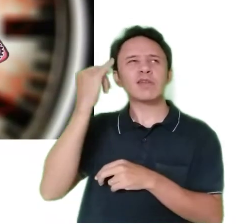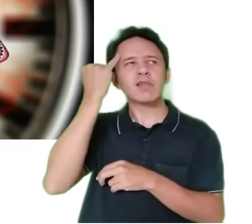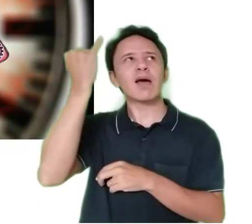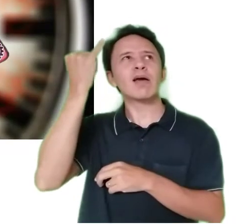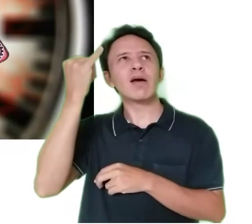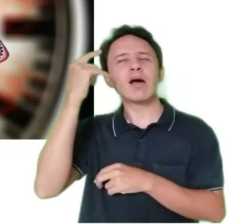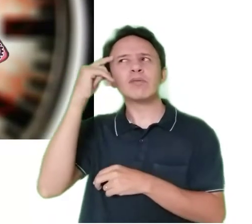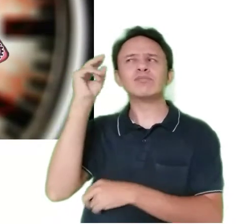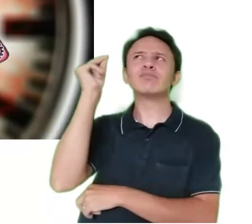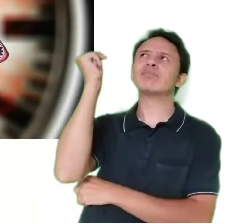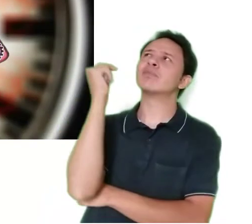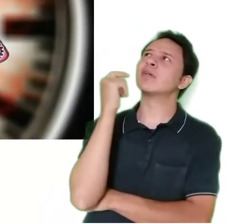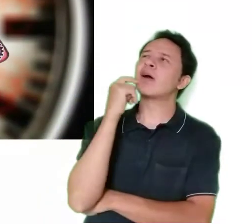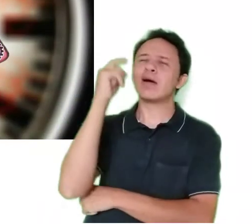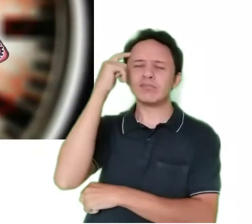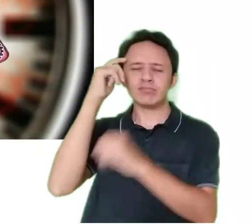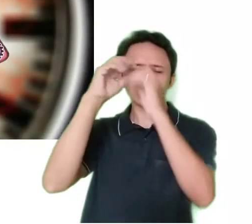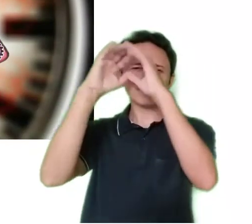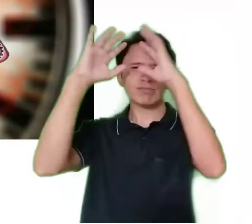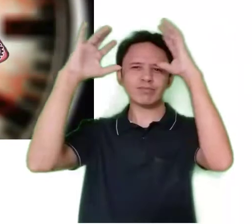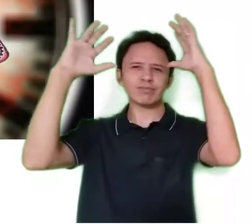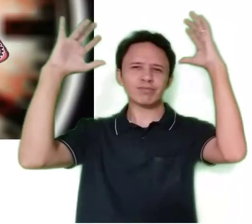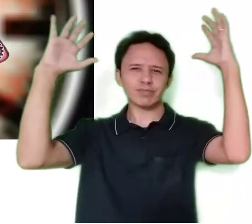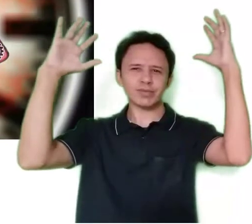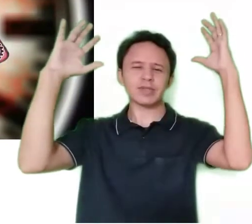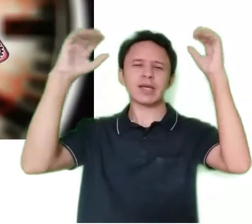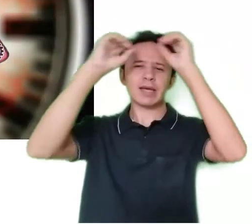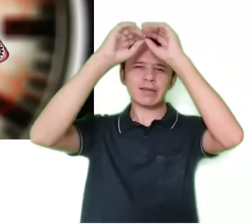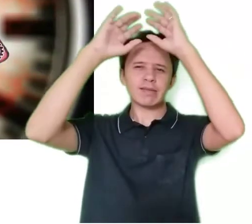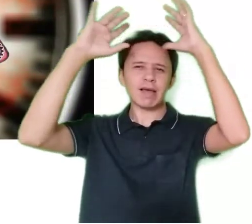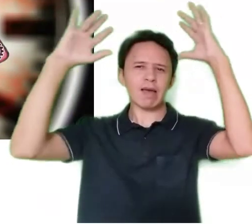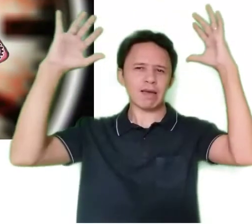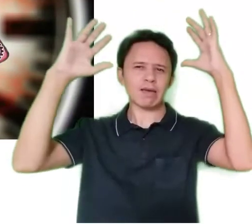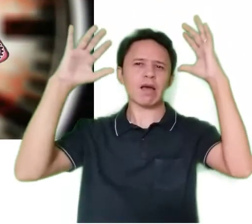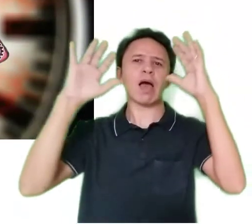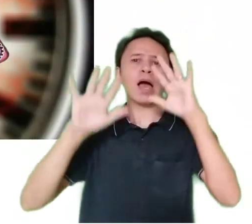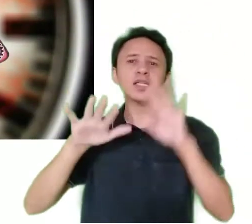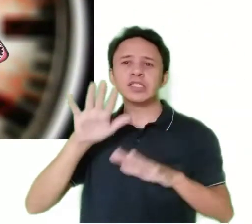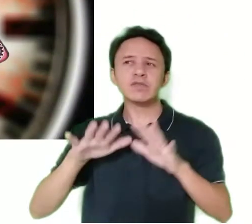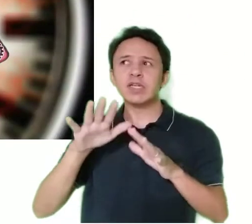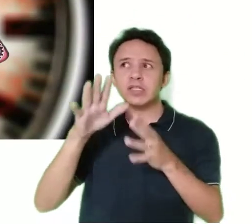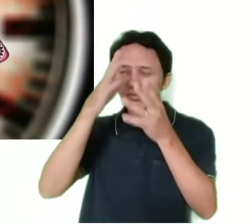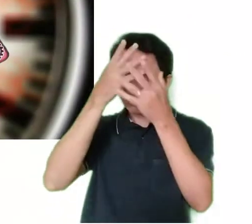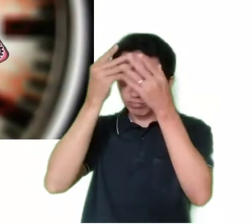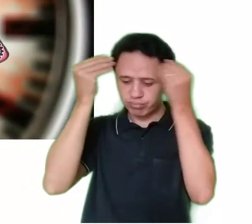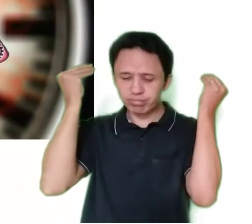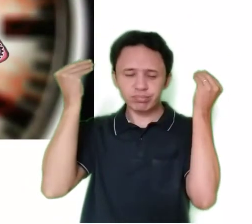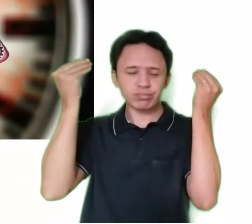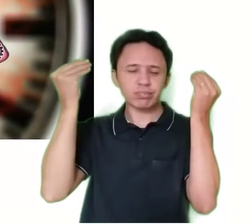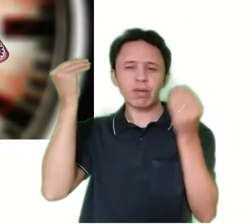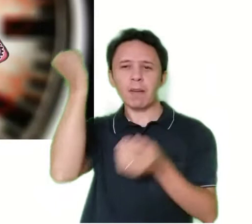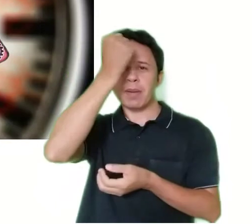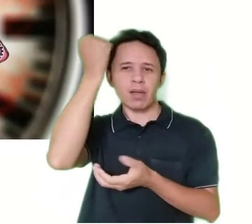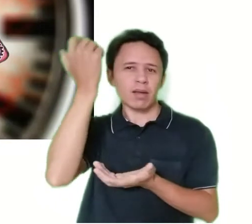surgem constantemente à nossa mente e a maioria dessas ideias irão fugir da nossa mente.